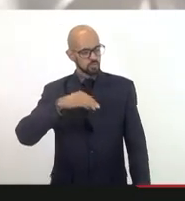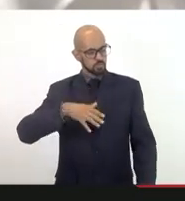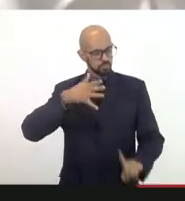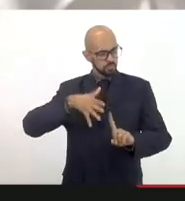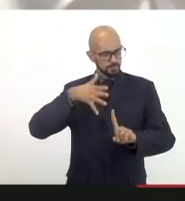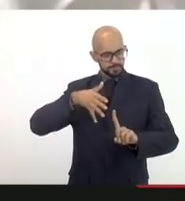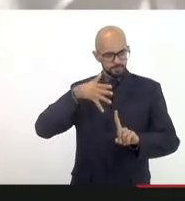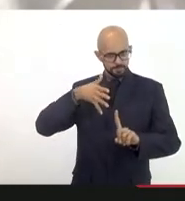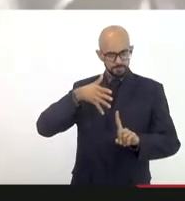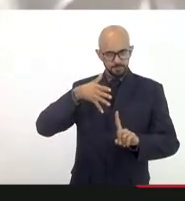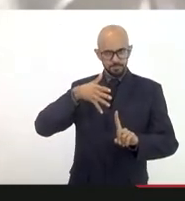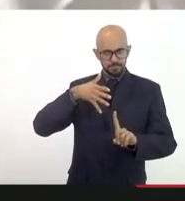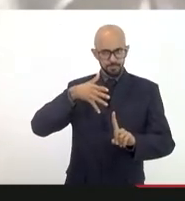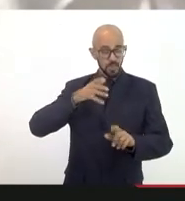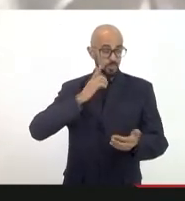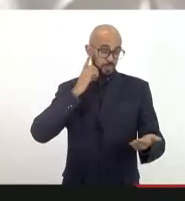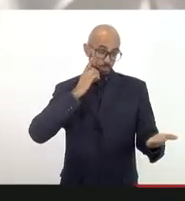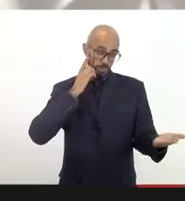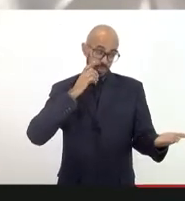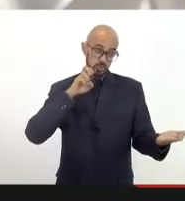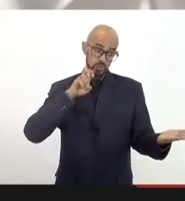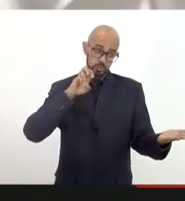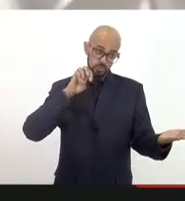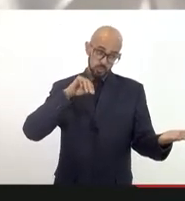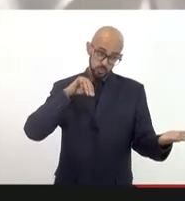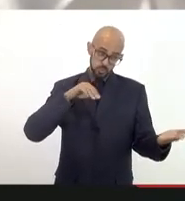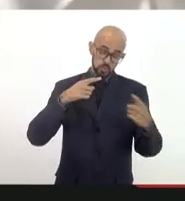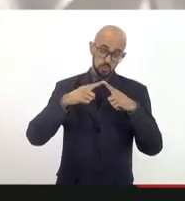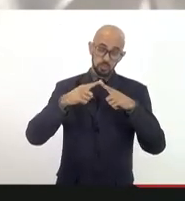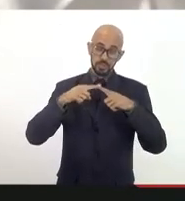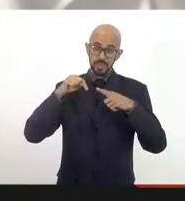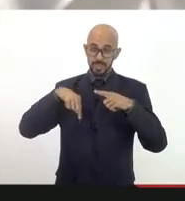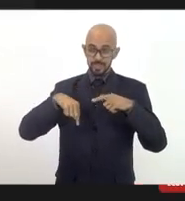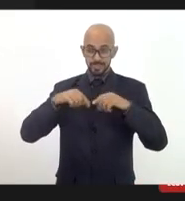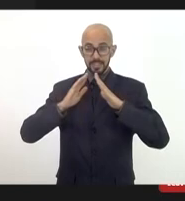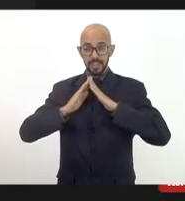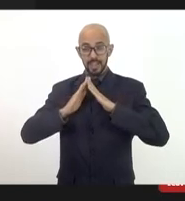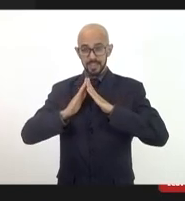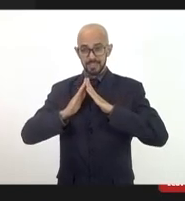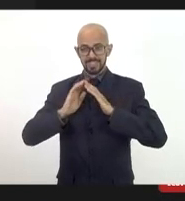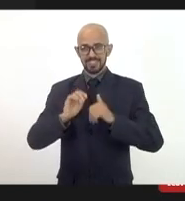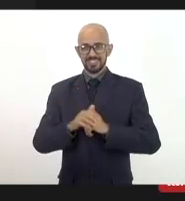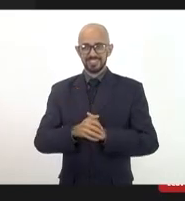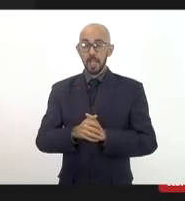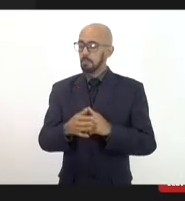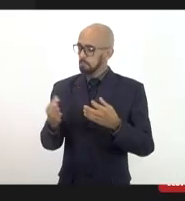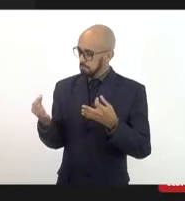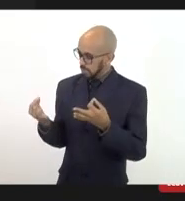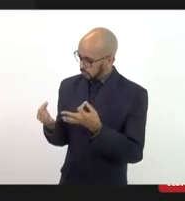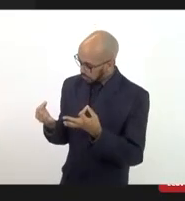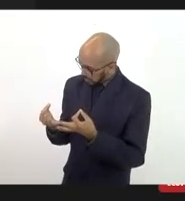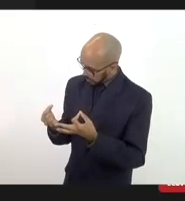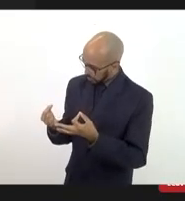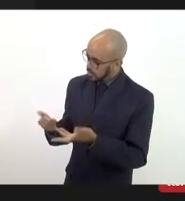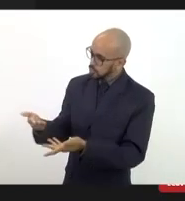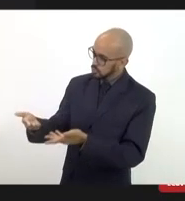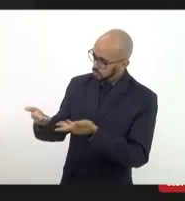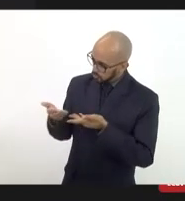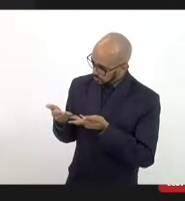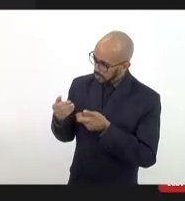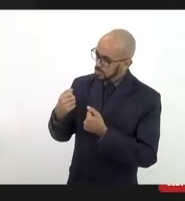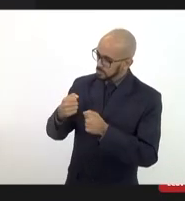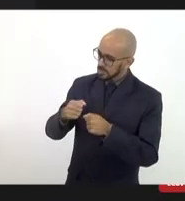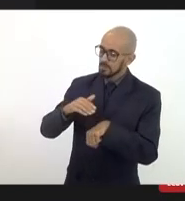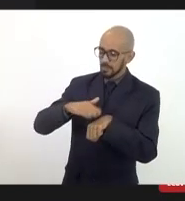menos minutos ao deputado Valdec, porque ele é de casa, por isso. Perfeitamente, nossos convidados têm que ter mais tempo, claro, sem